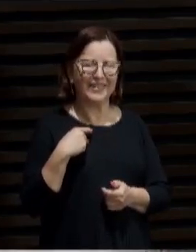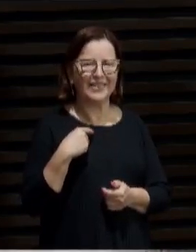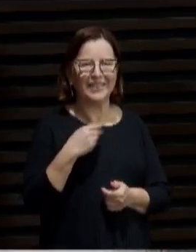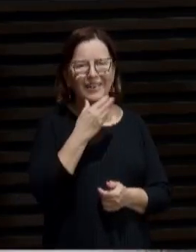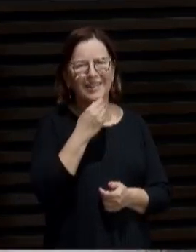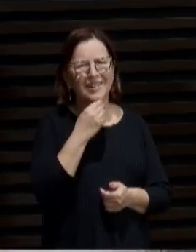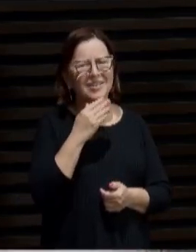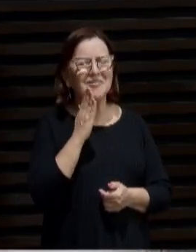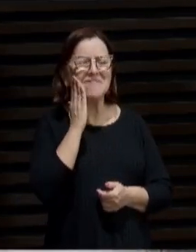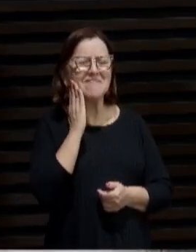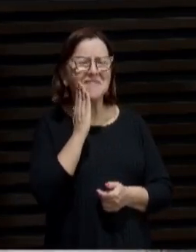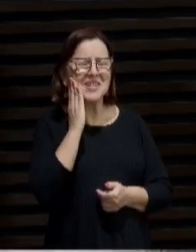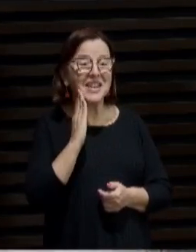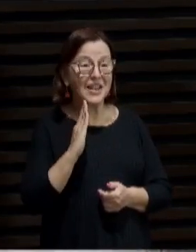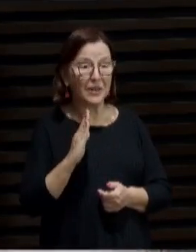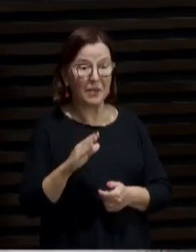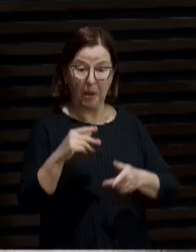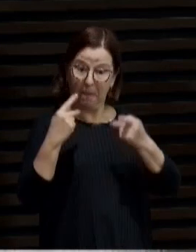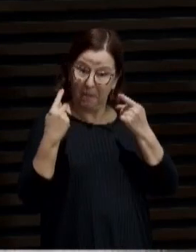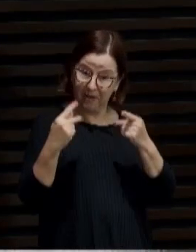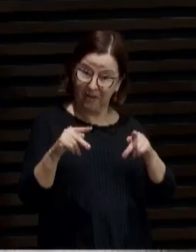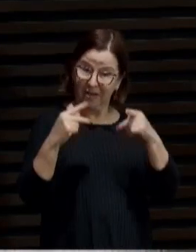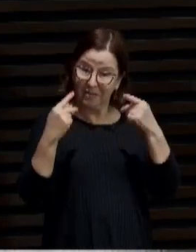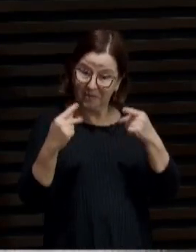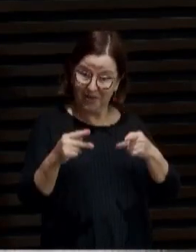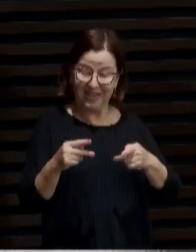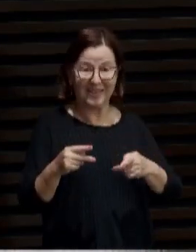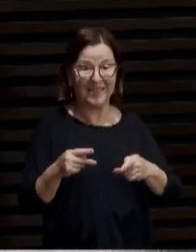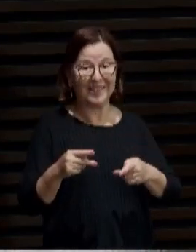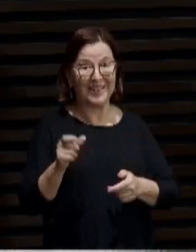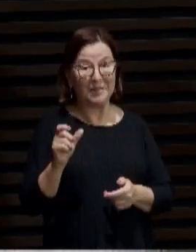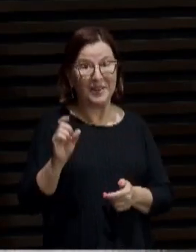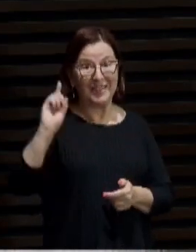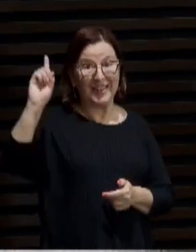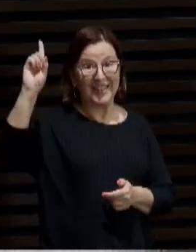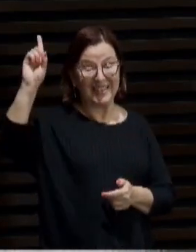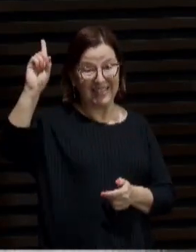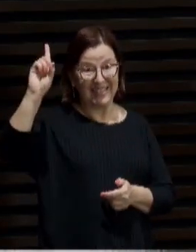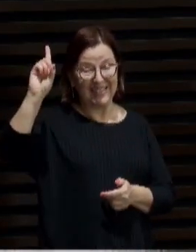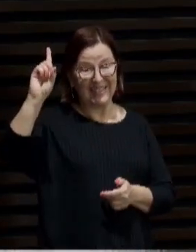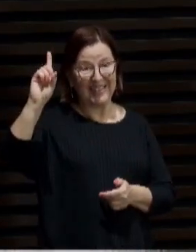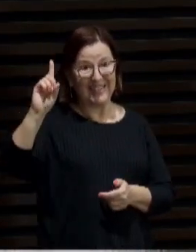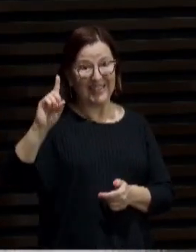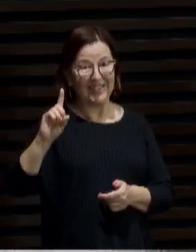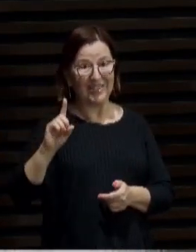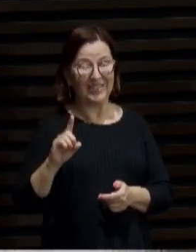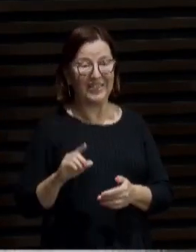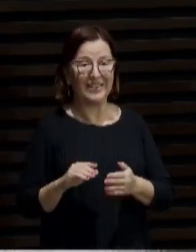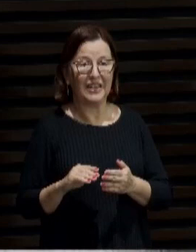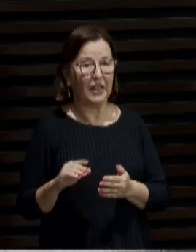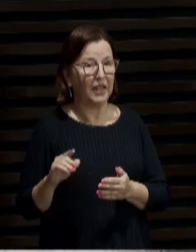ele foi falando, a palavra foi sendo desembainhada, não era palavra humanista, não era meio evangelho, não era